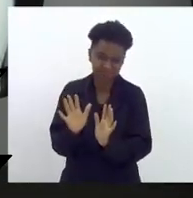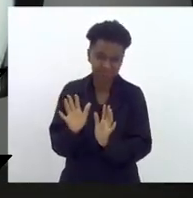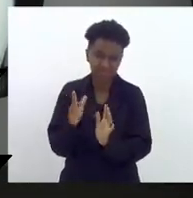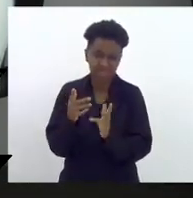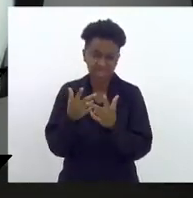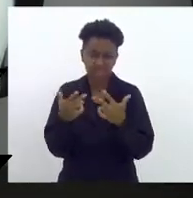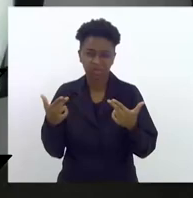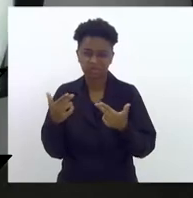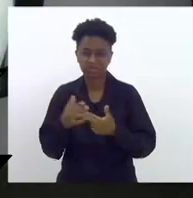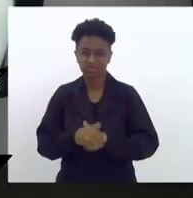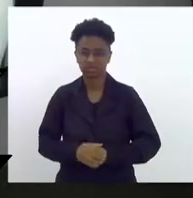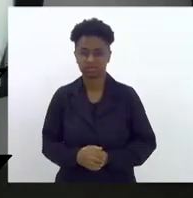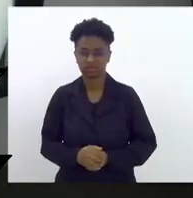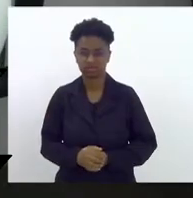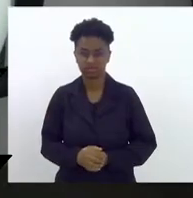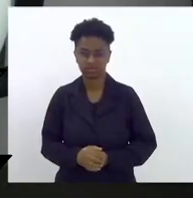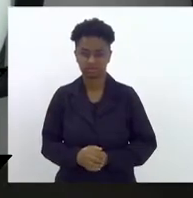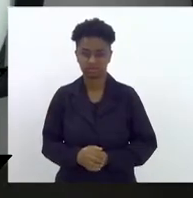que tá passando